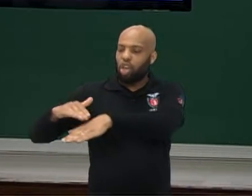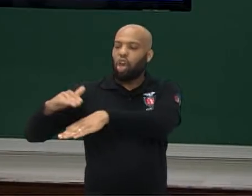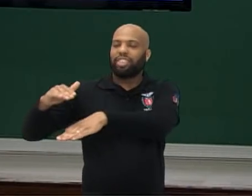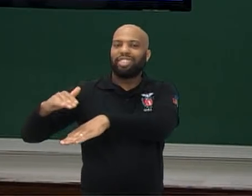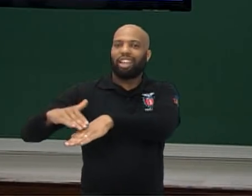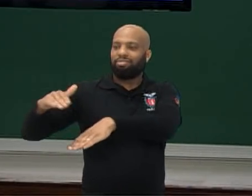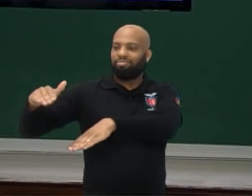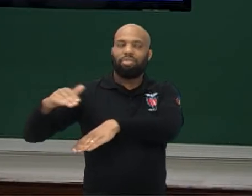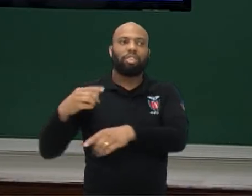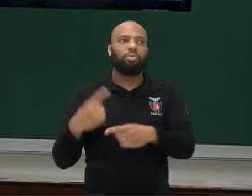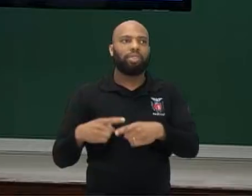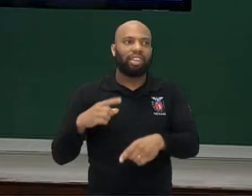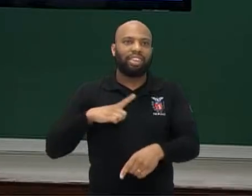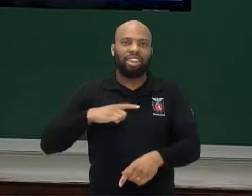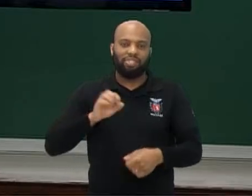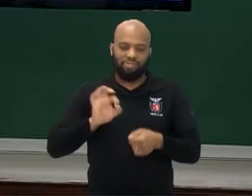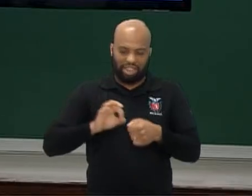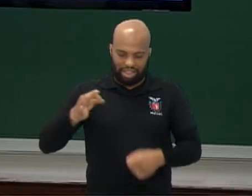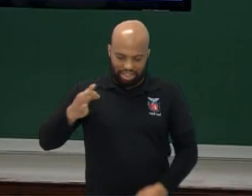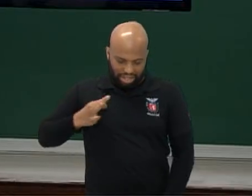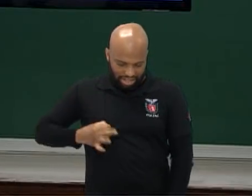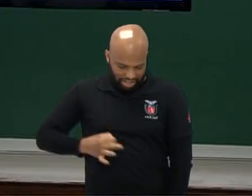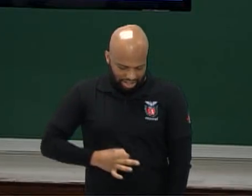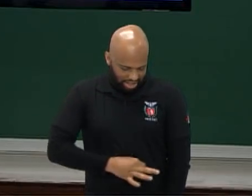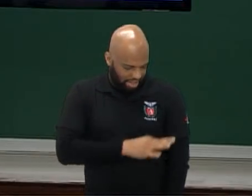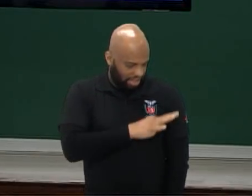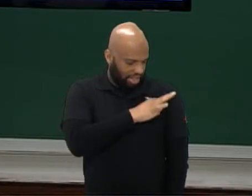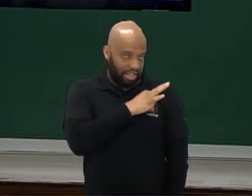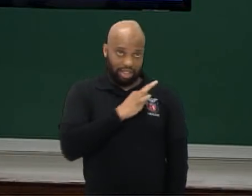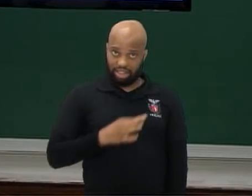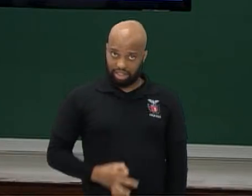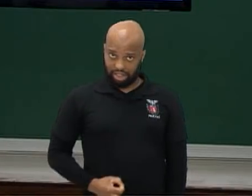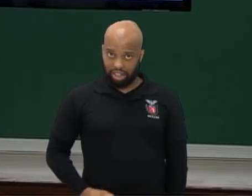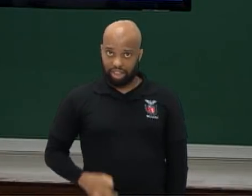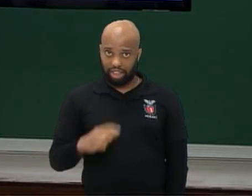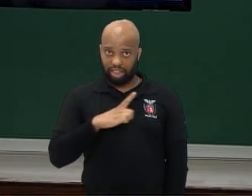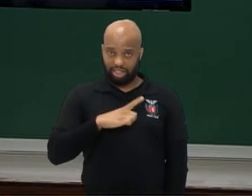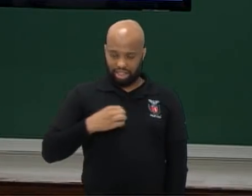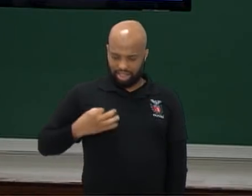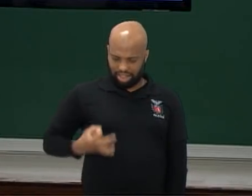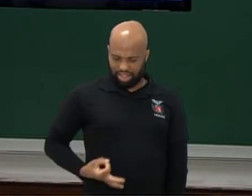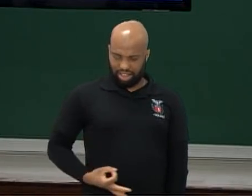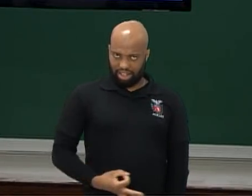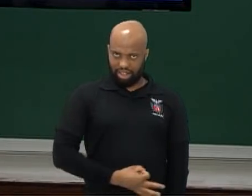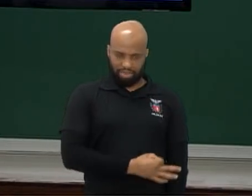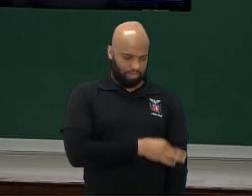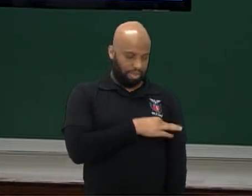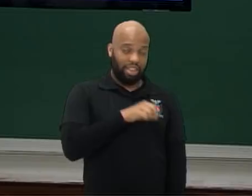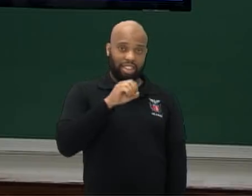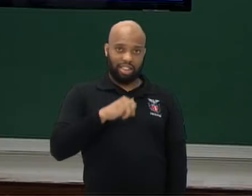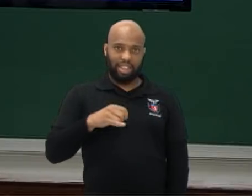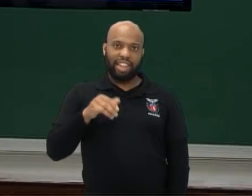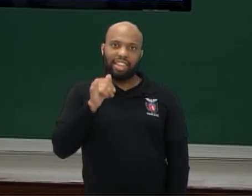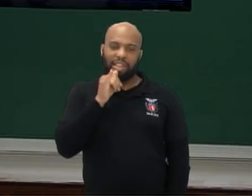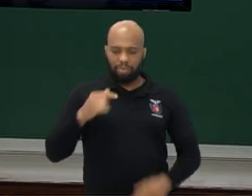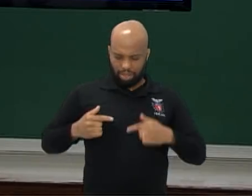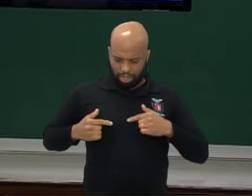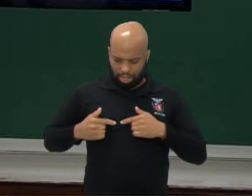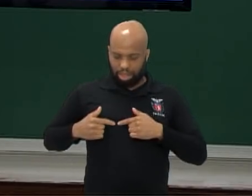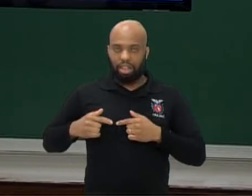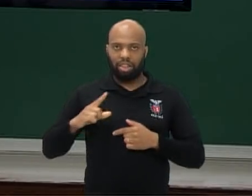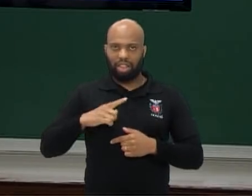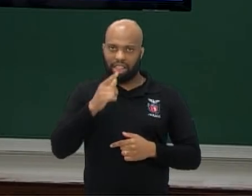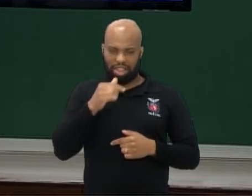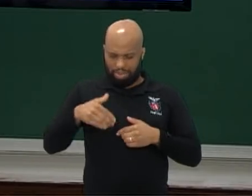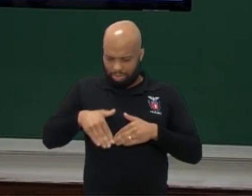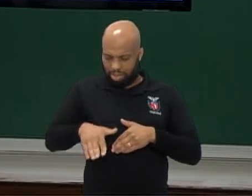A varicela, pessoal, ela levanta umas bolinhas, assim, umas bolinhas cheias de aguinha dentro. Se você estoura aquela bolha cheia de